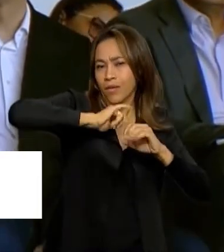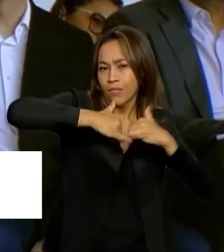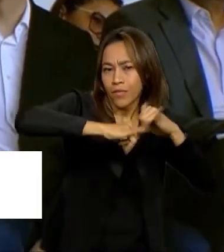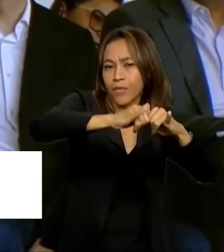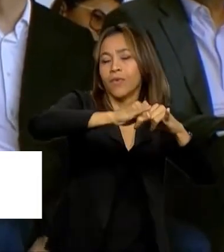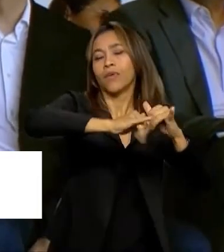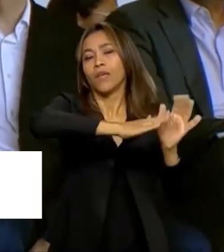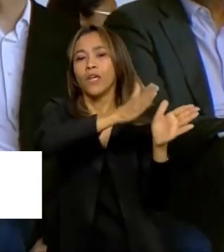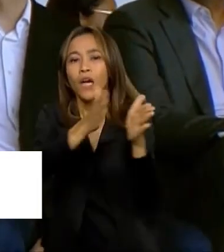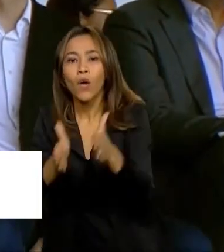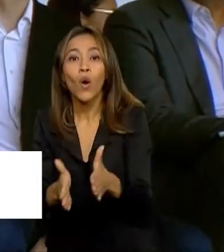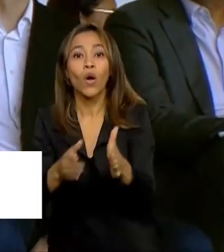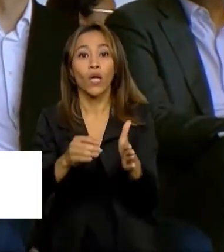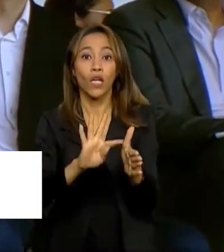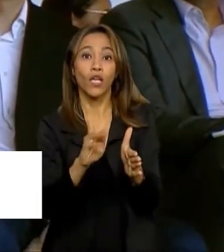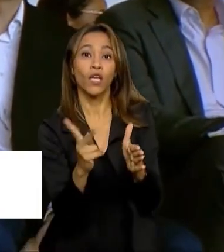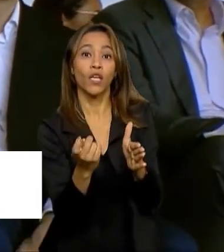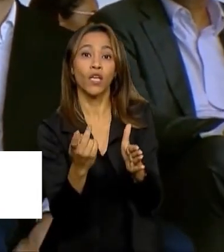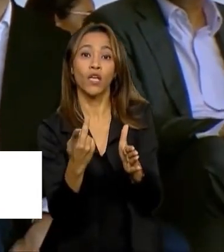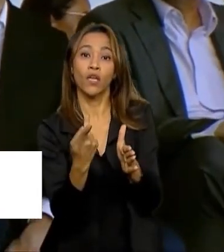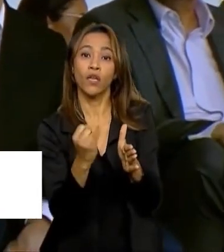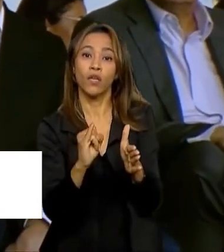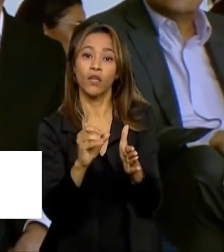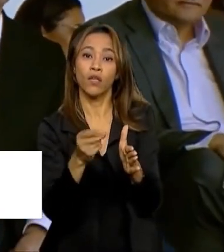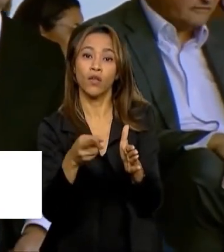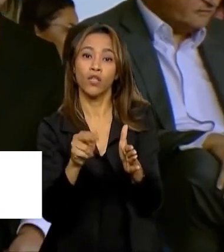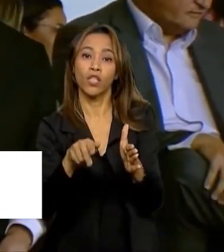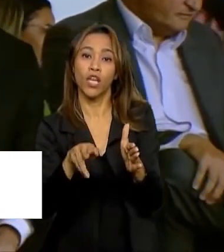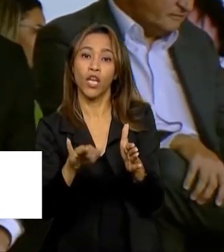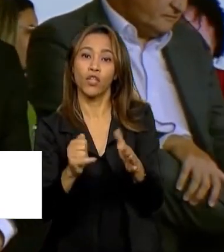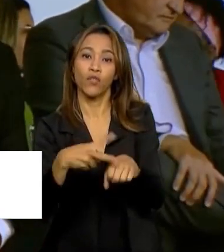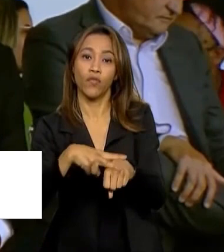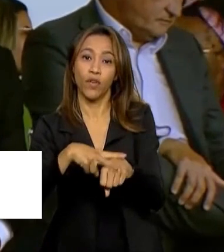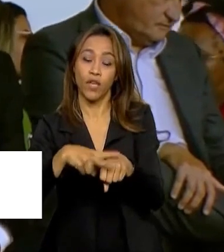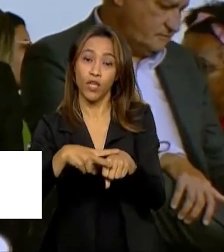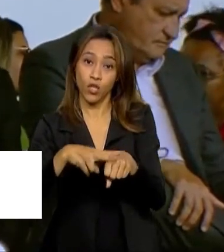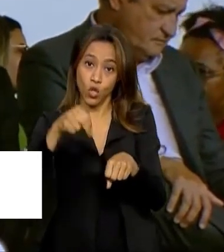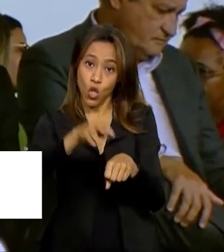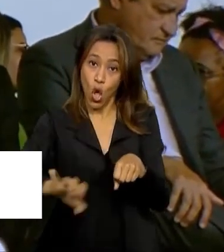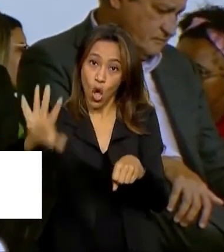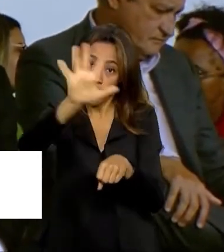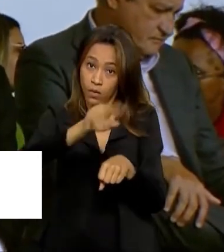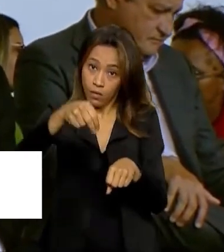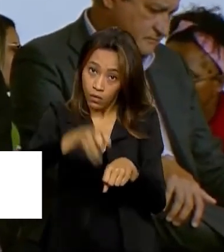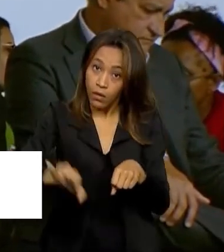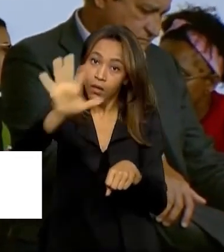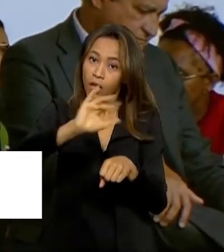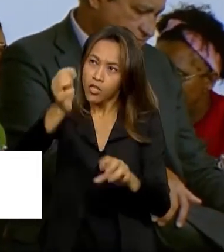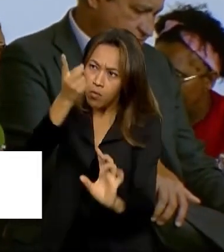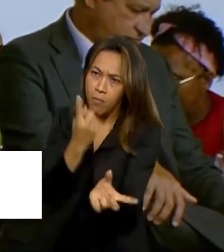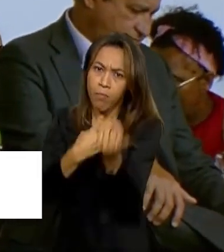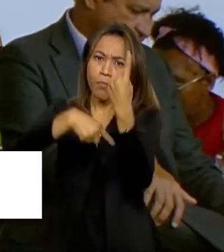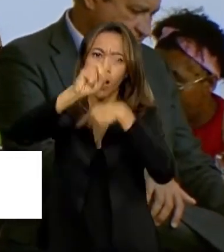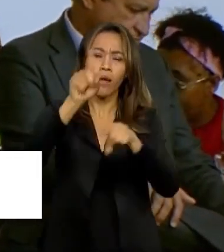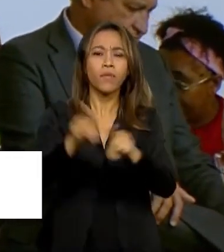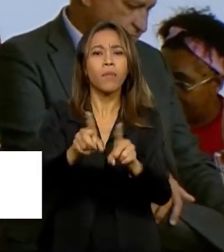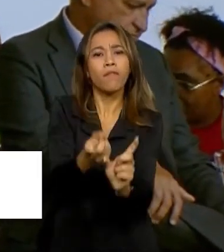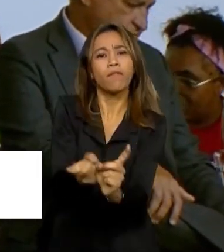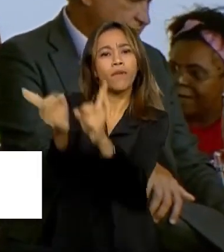estados do Nordeste vão poder dar um salto de qualidade, não apenas produzir hidrogênio, mas